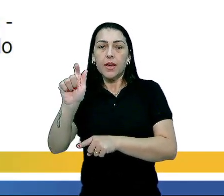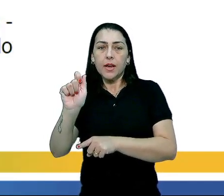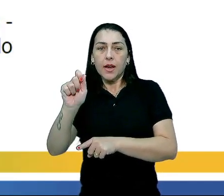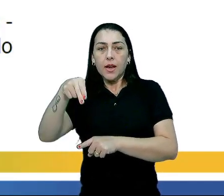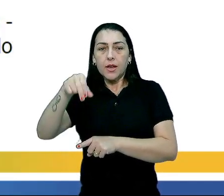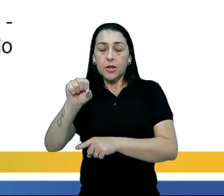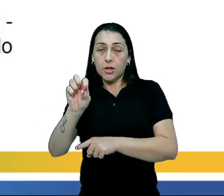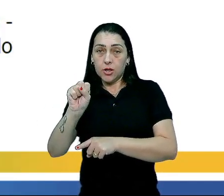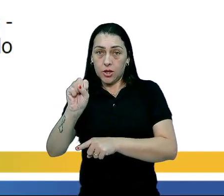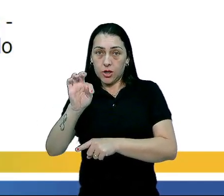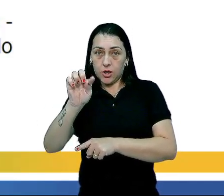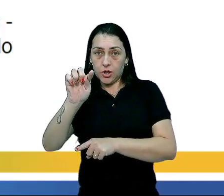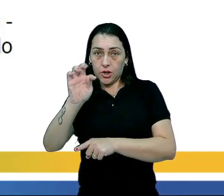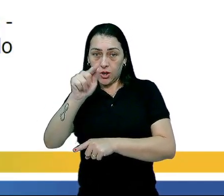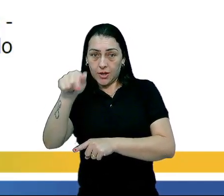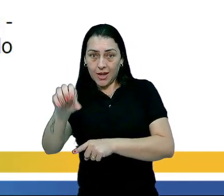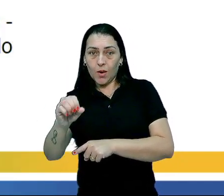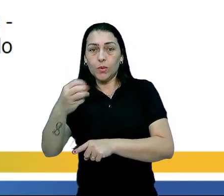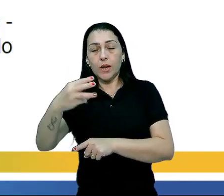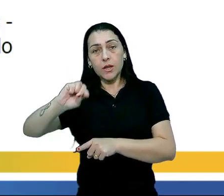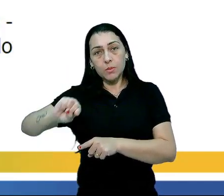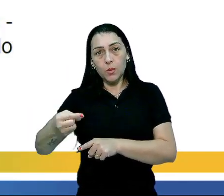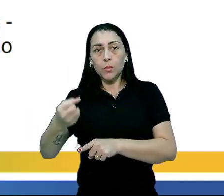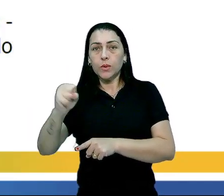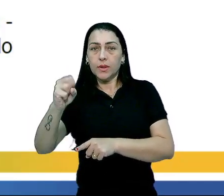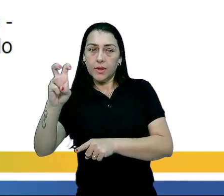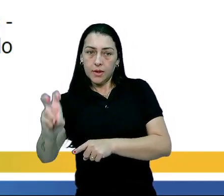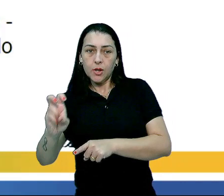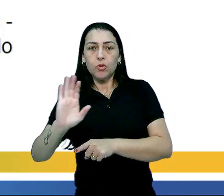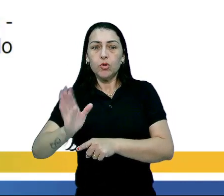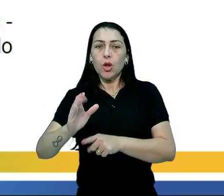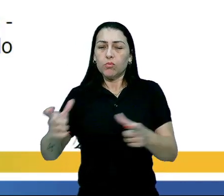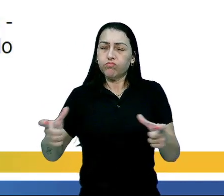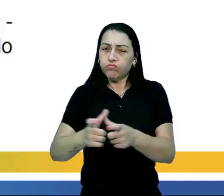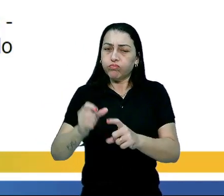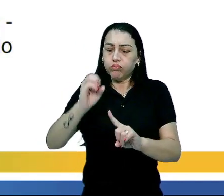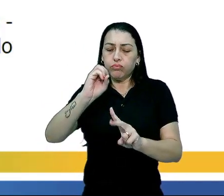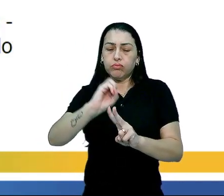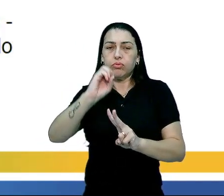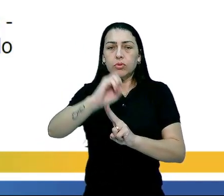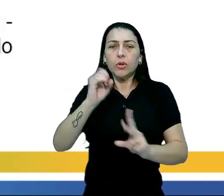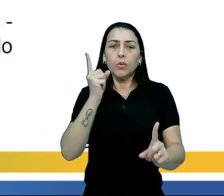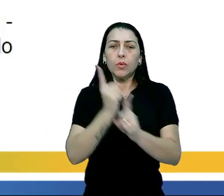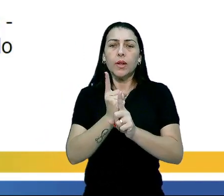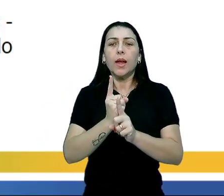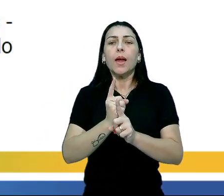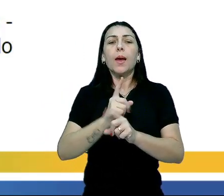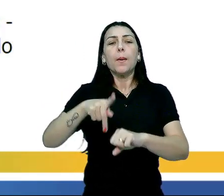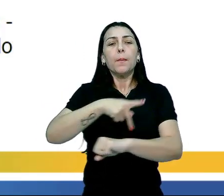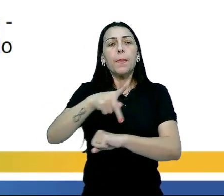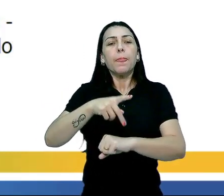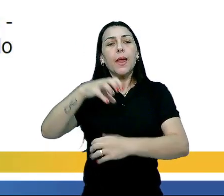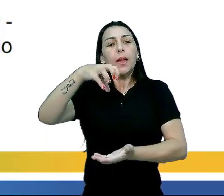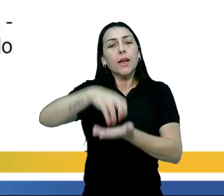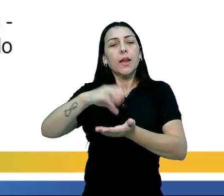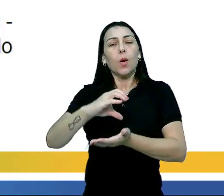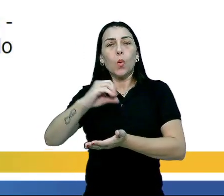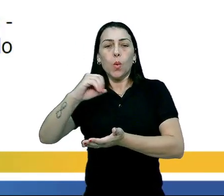3,85. Já os menores índices de crescimento vegetativo a gente pode encontrar em países como Ilhas